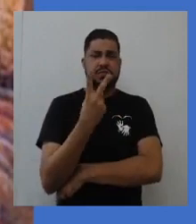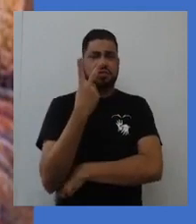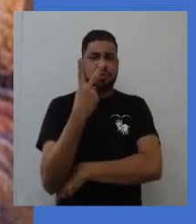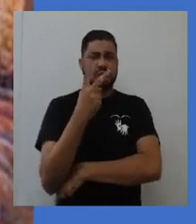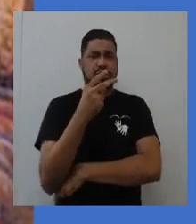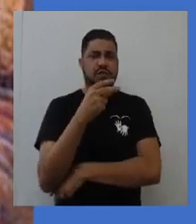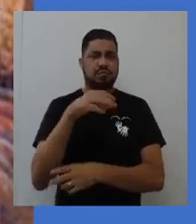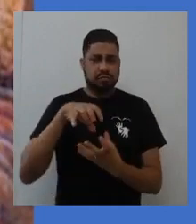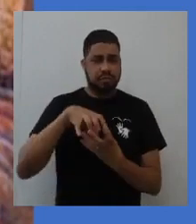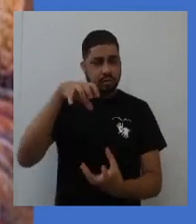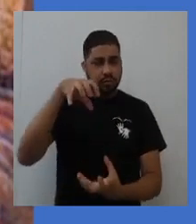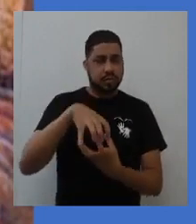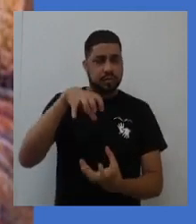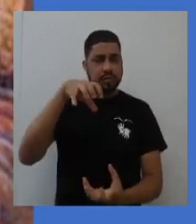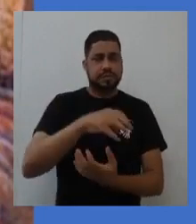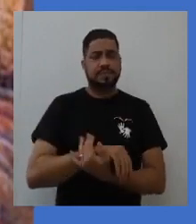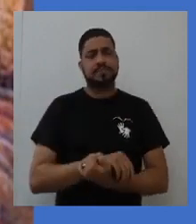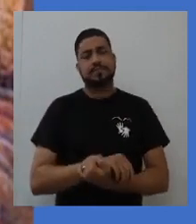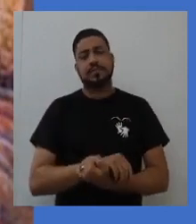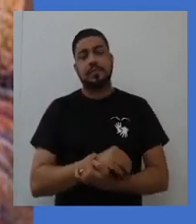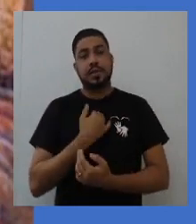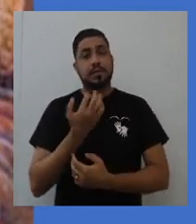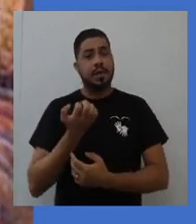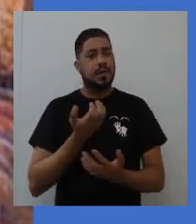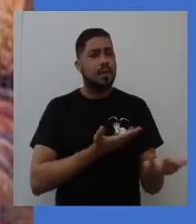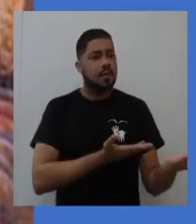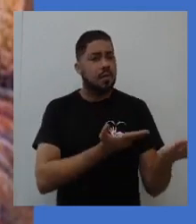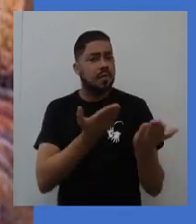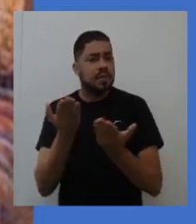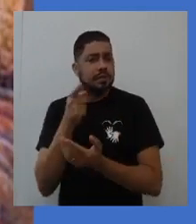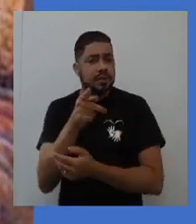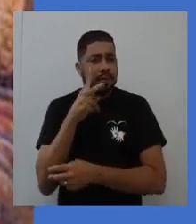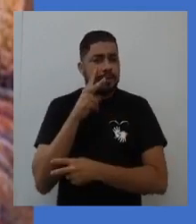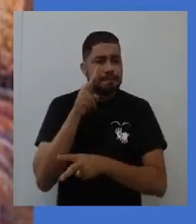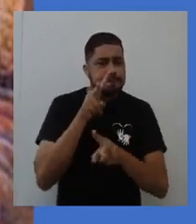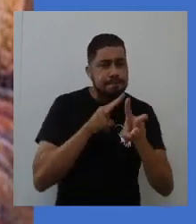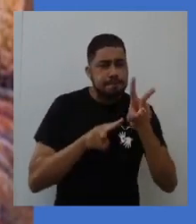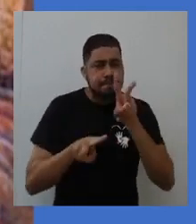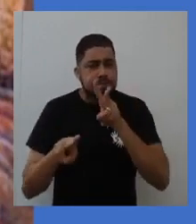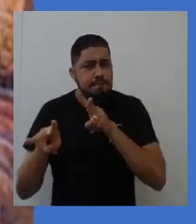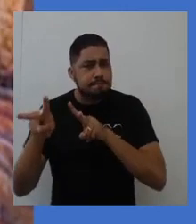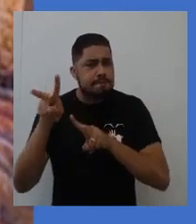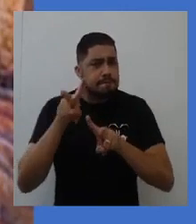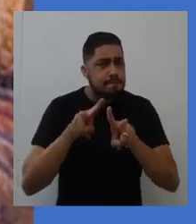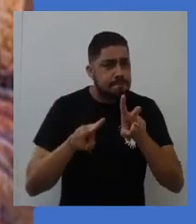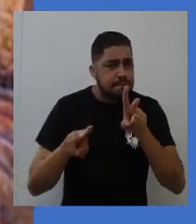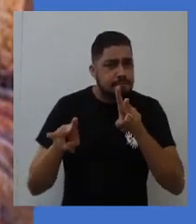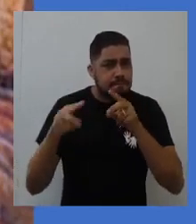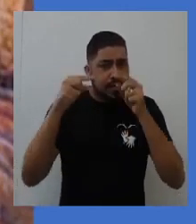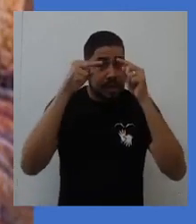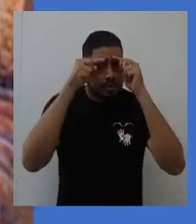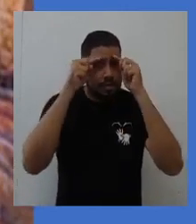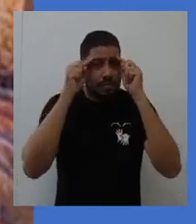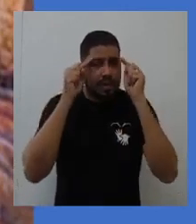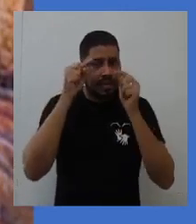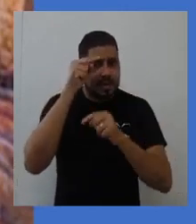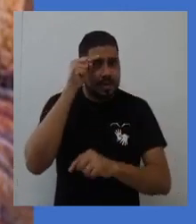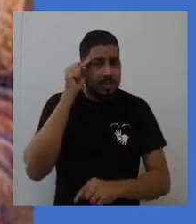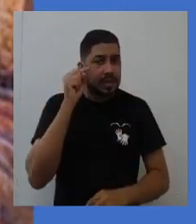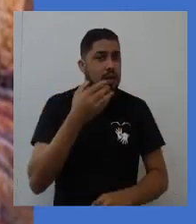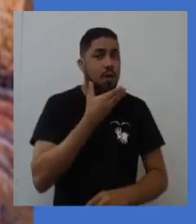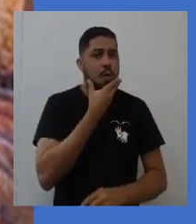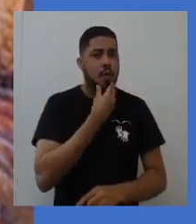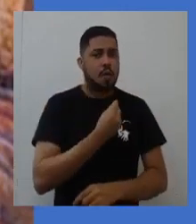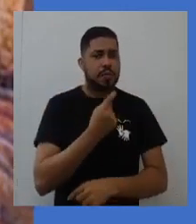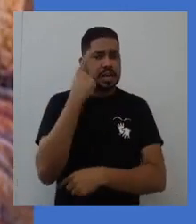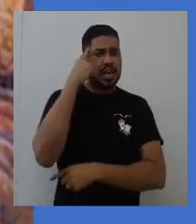idosos, né? Eu queria convidar vocês a olharem um pouco mais atentamente para a sobrancelha do homem que a